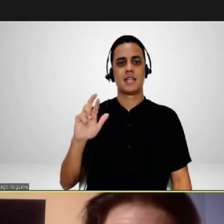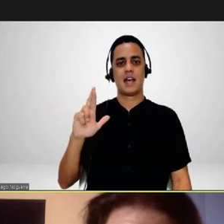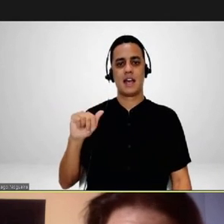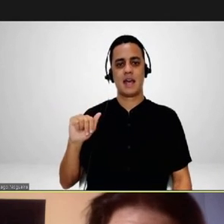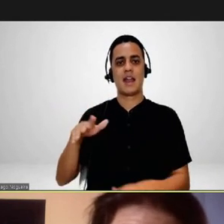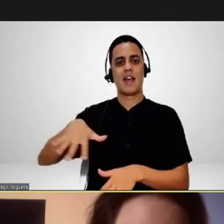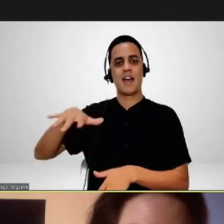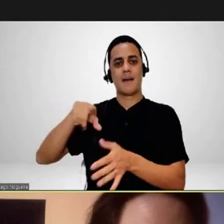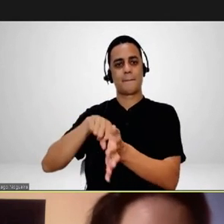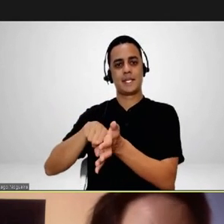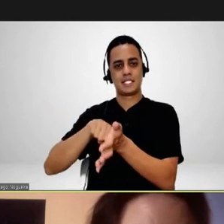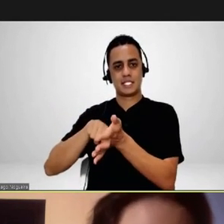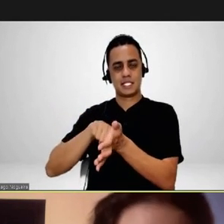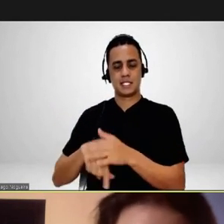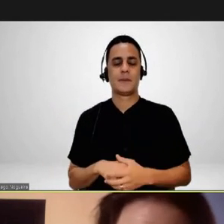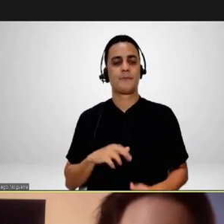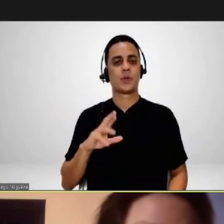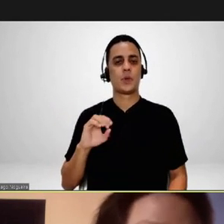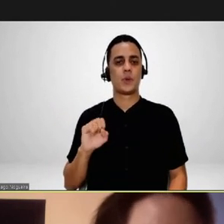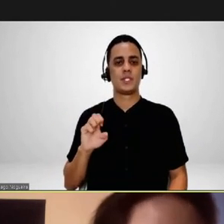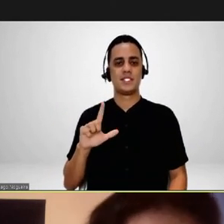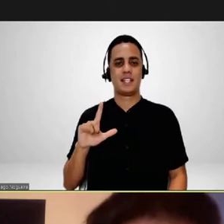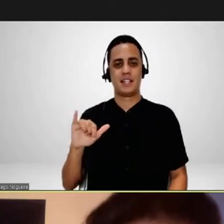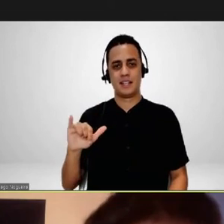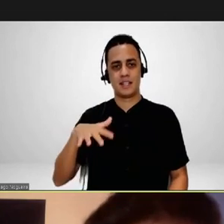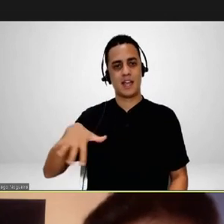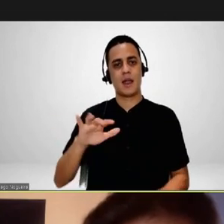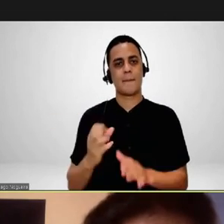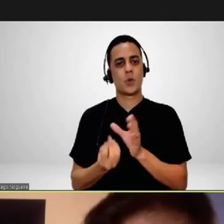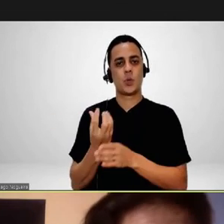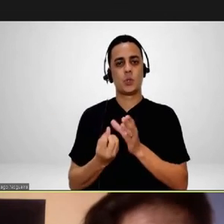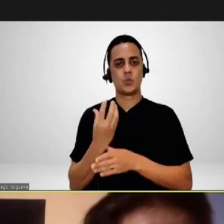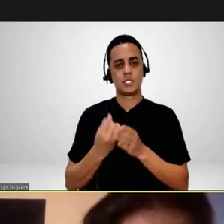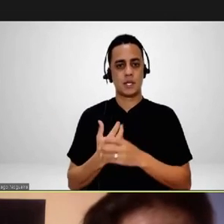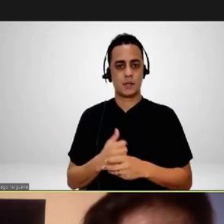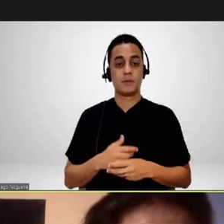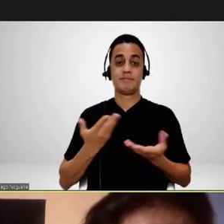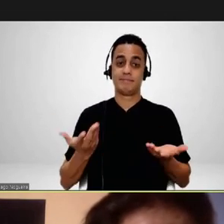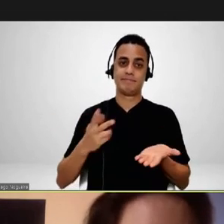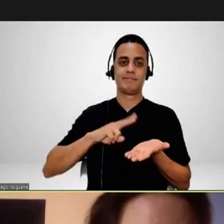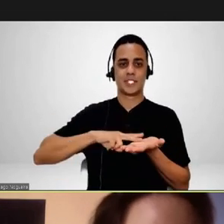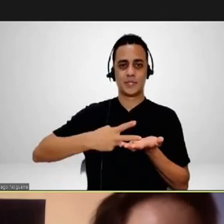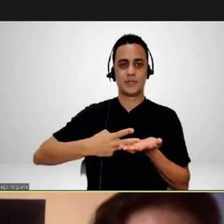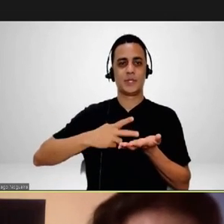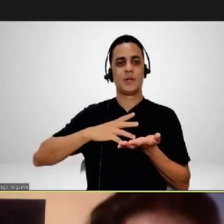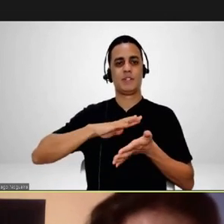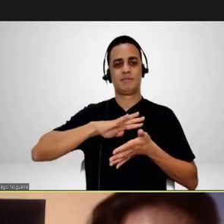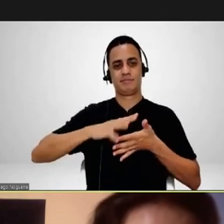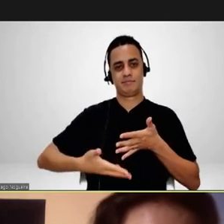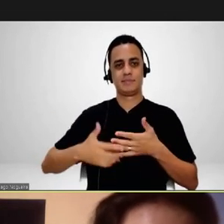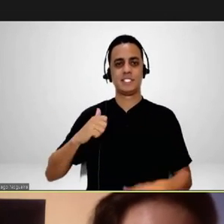de pesquisa, a Roseli Guimarães, da equipe de produção, os tradutores de Libra da